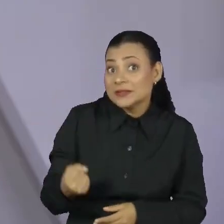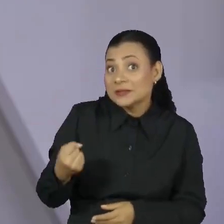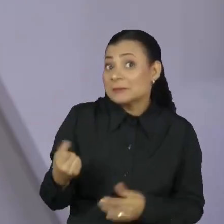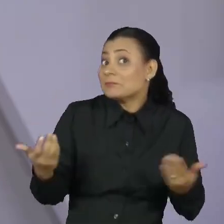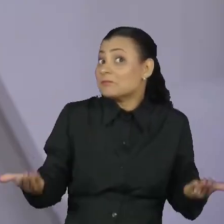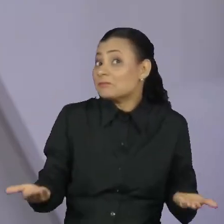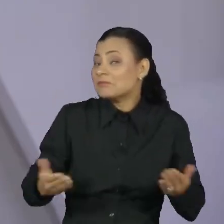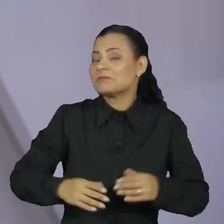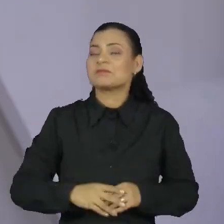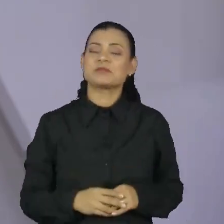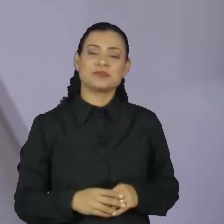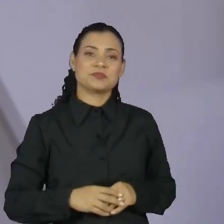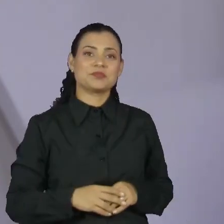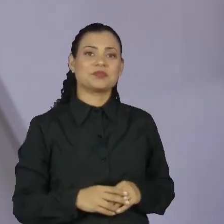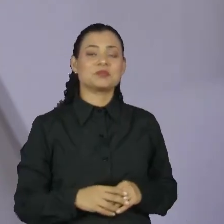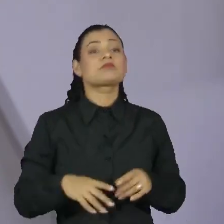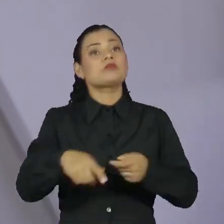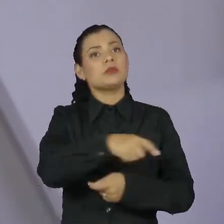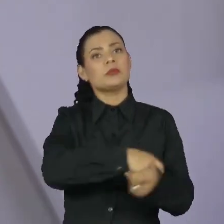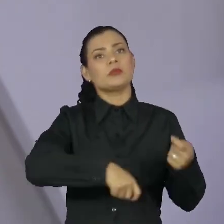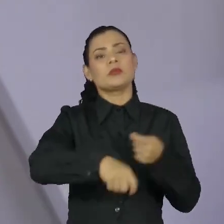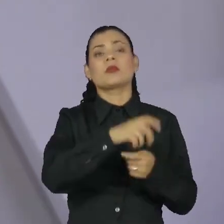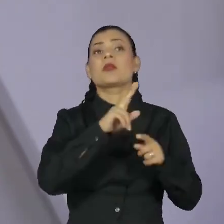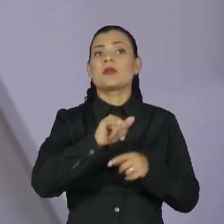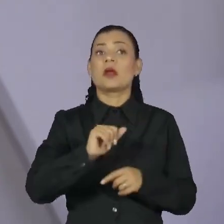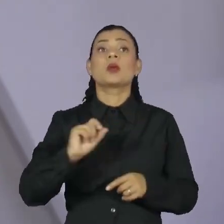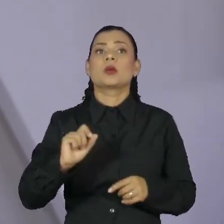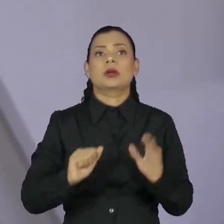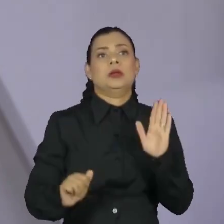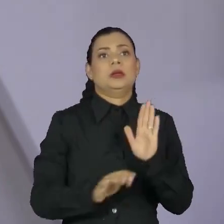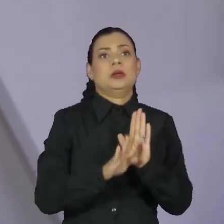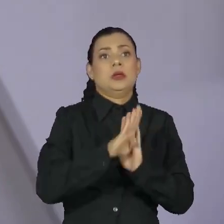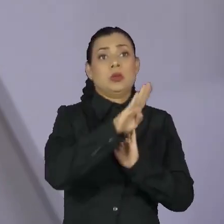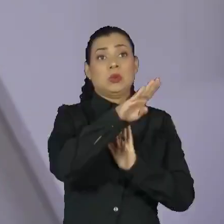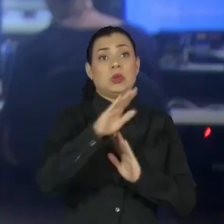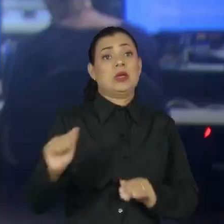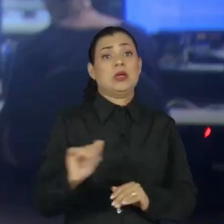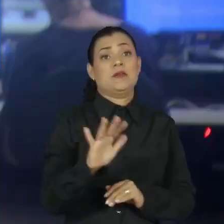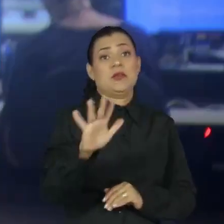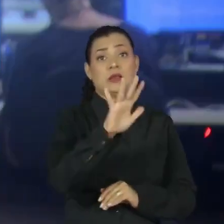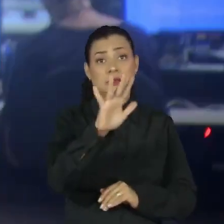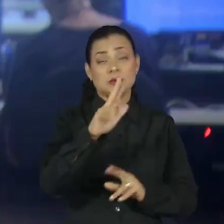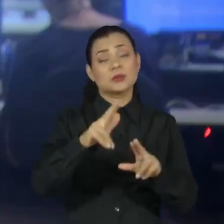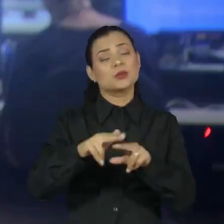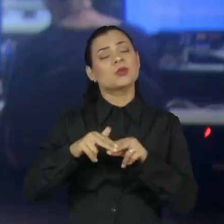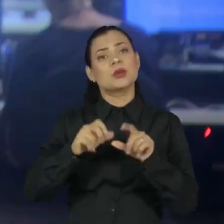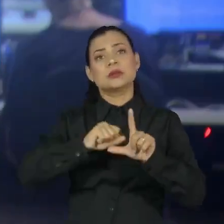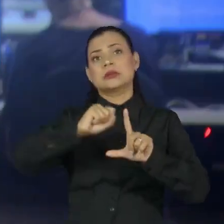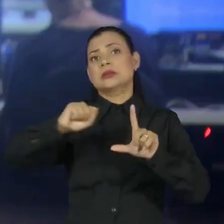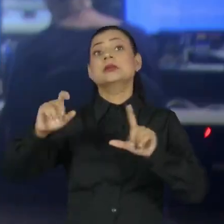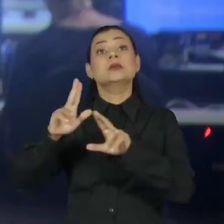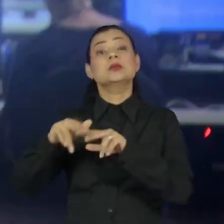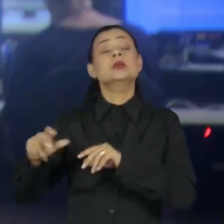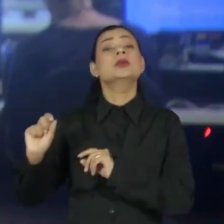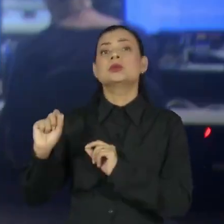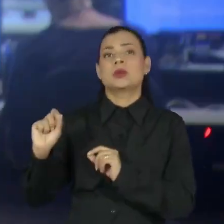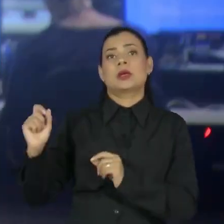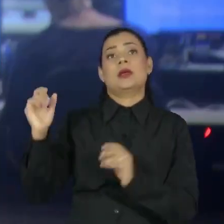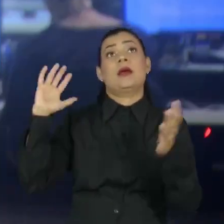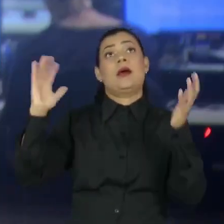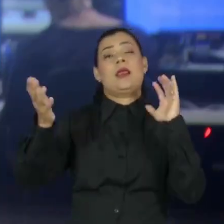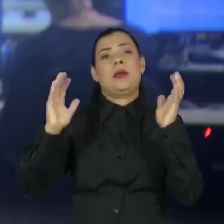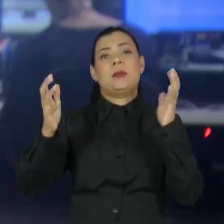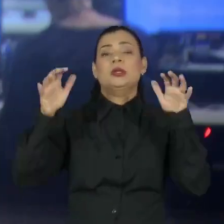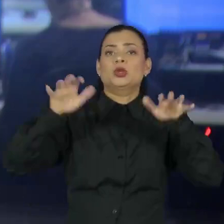Economistas já prevêem um aumento da inflação por conta das mudanças climáticas. Os eventos mais extremos de chuva